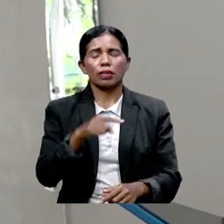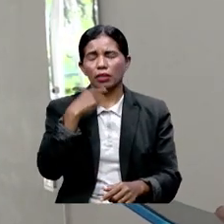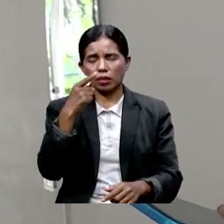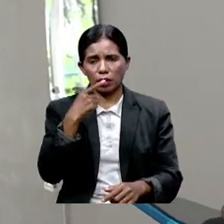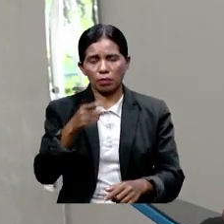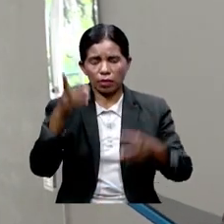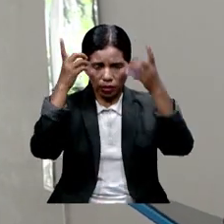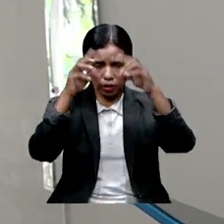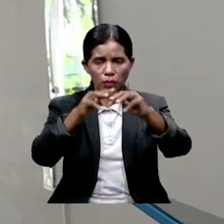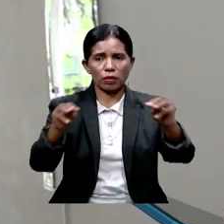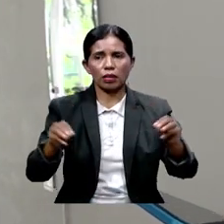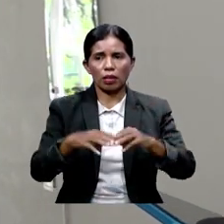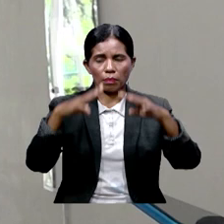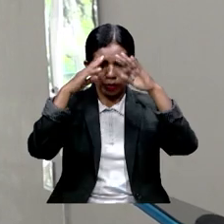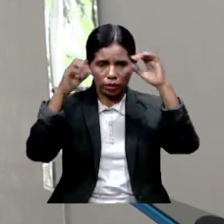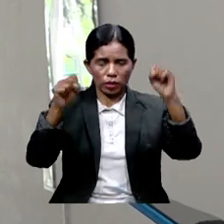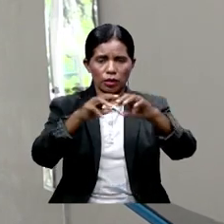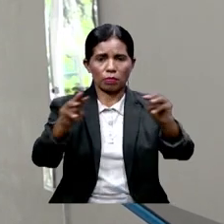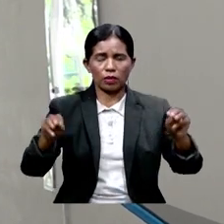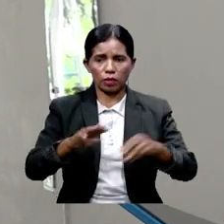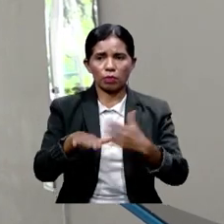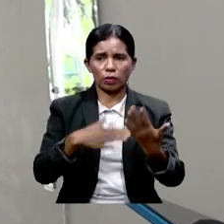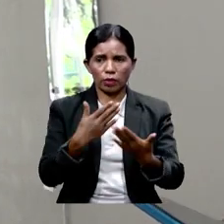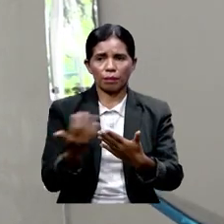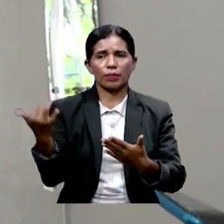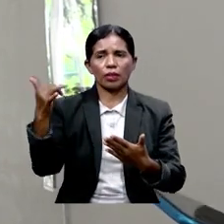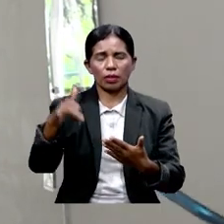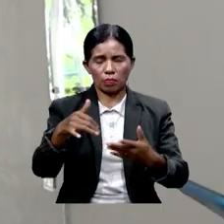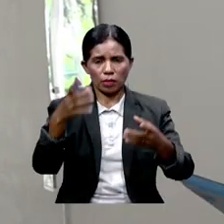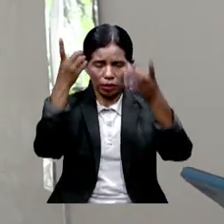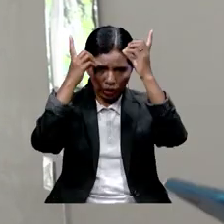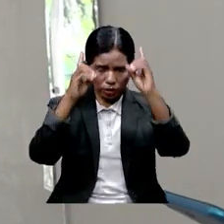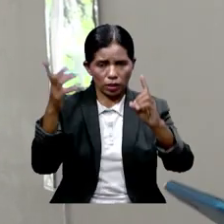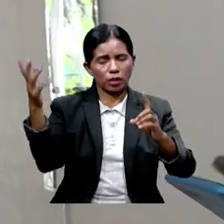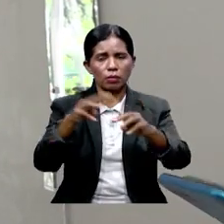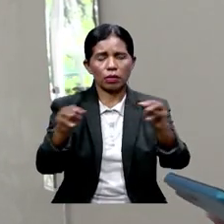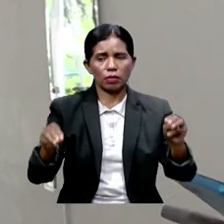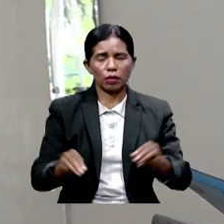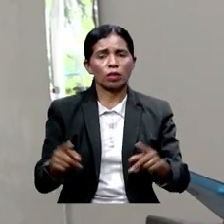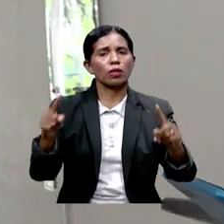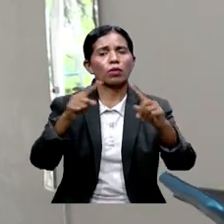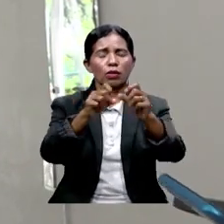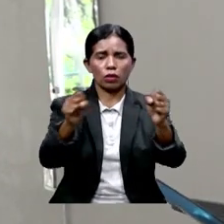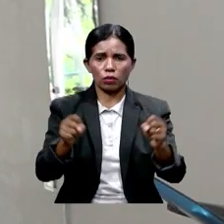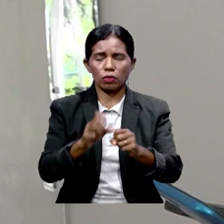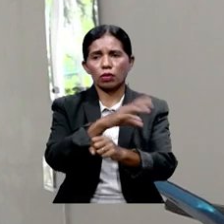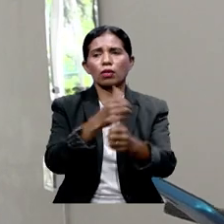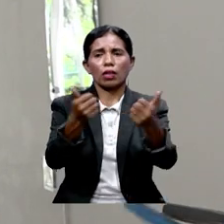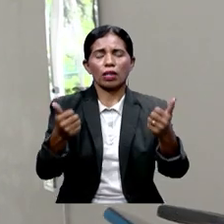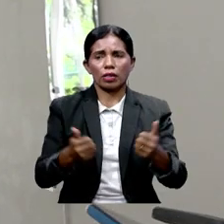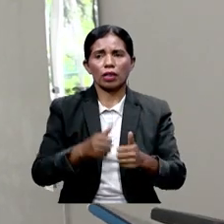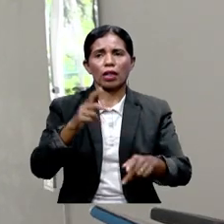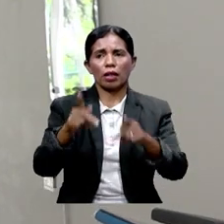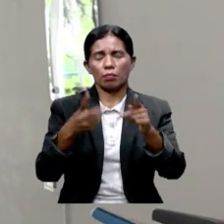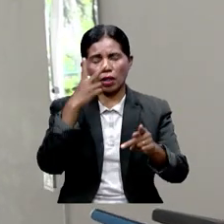ha municipio ne presidente municipio sira. Sira maka presidi ya munisipu. I neto oya krai toya suku toa elde. Tama ema suka te